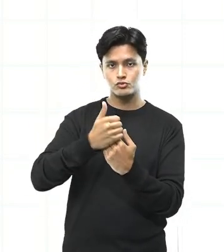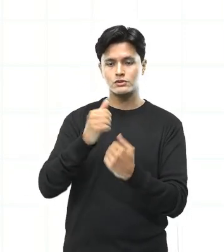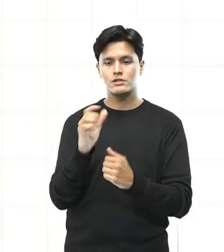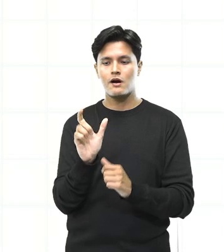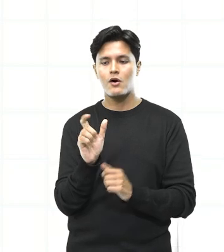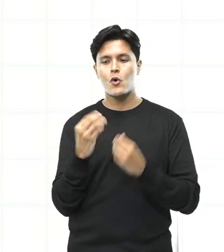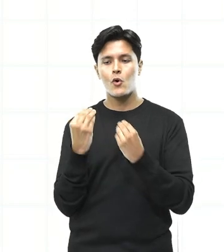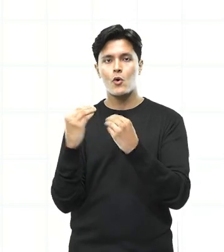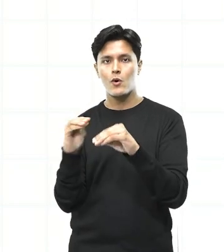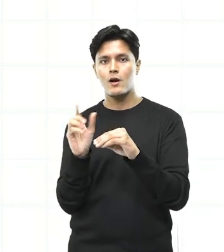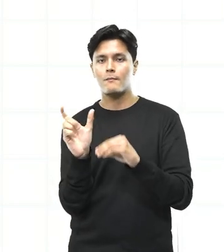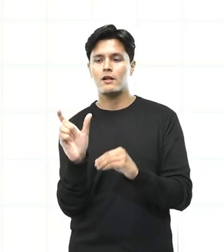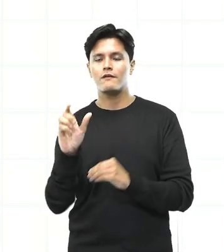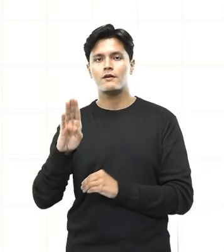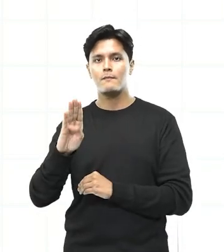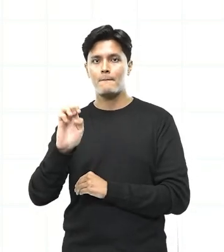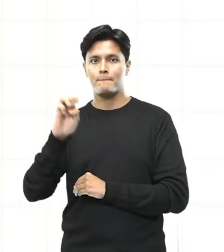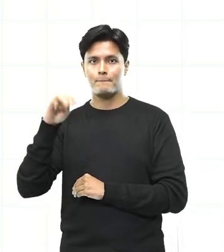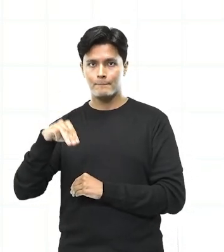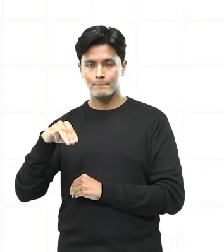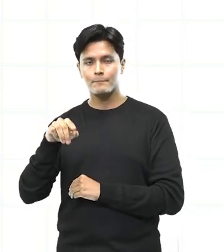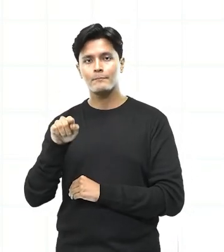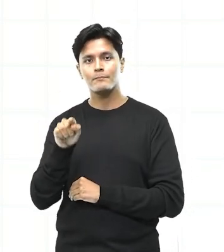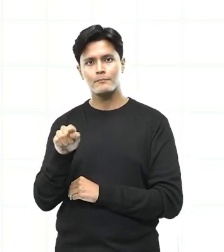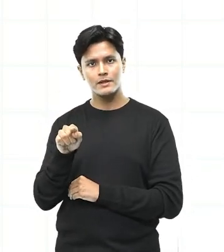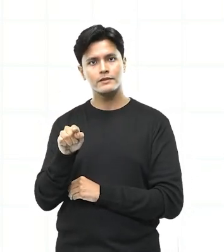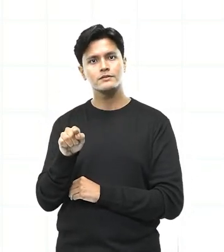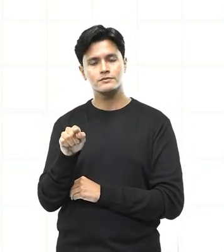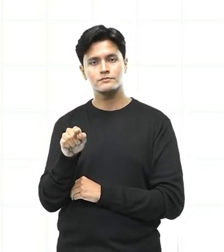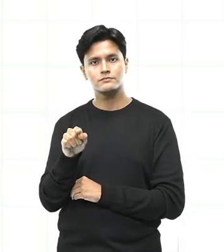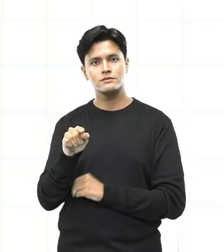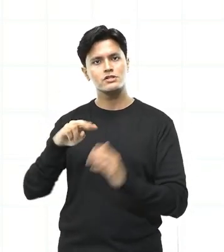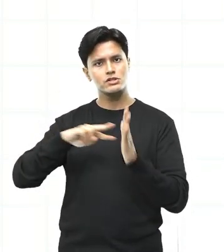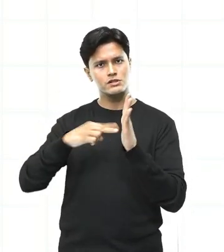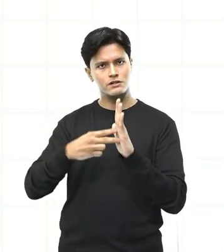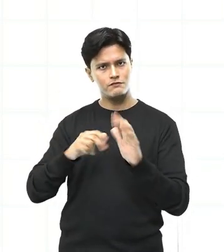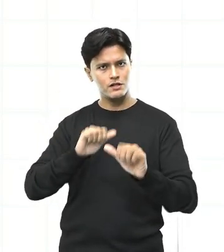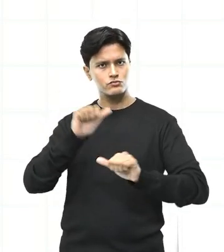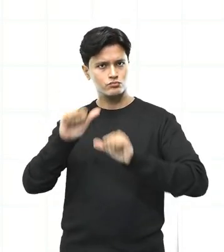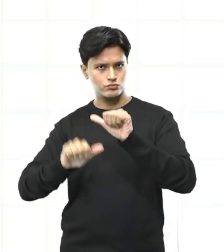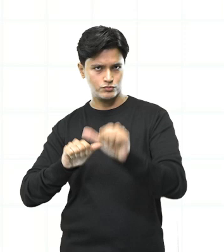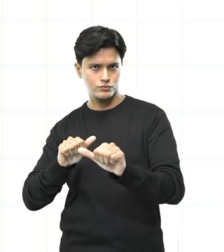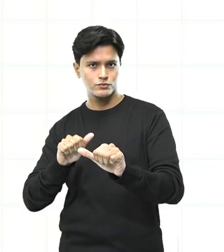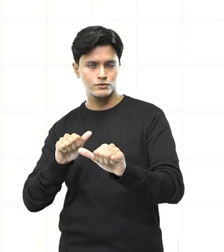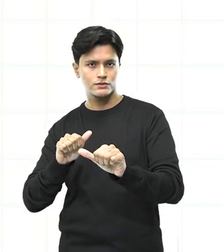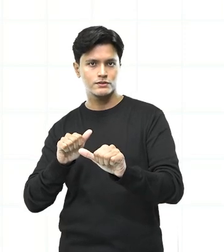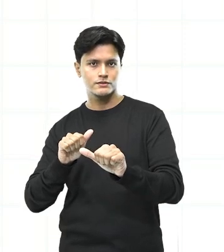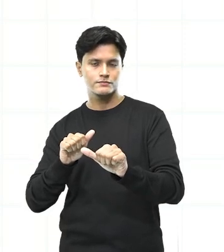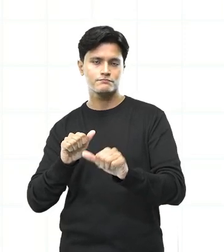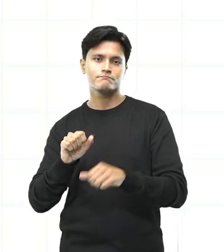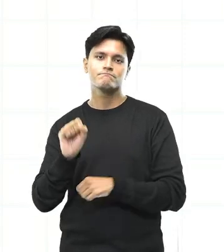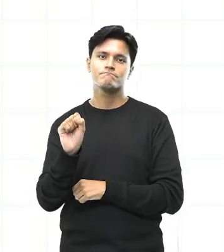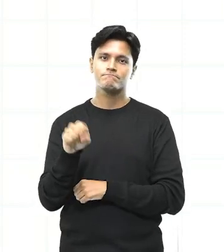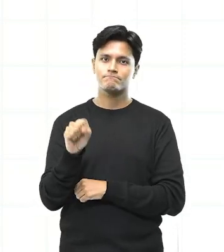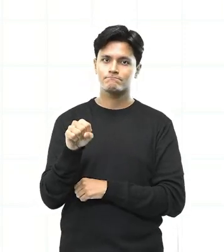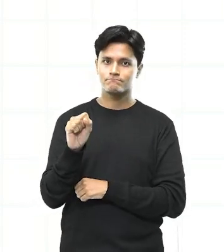A casa está bem arrumada. Eu tive uma alteração de sentido na